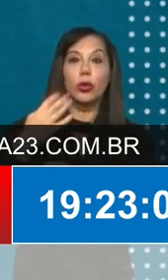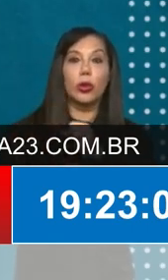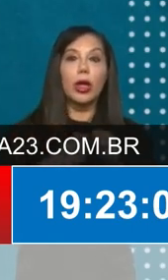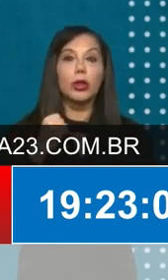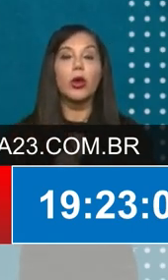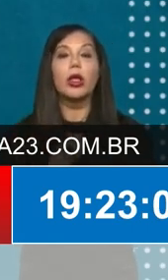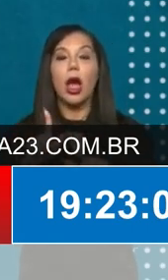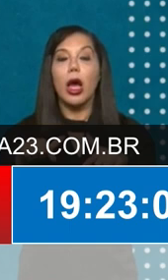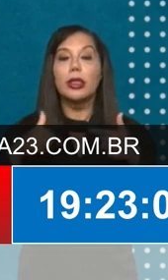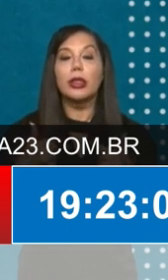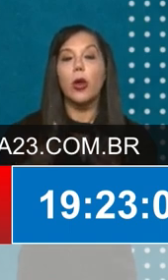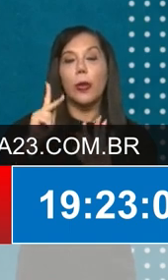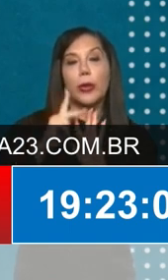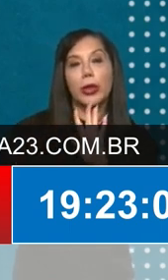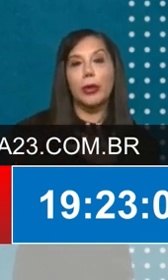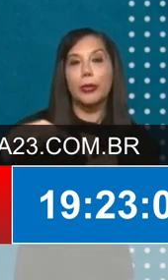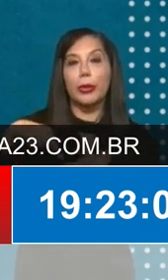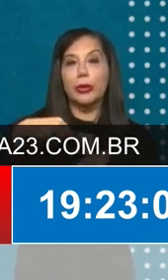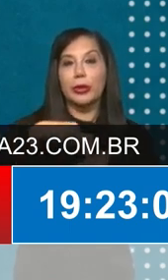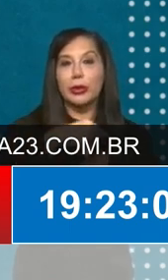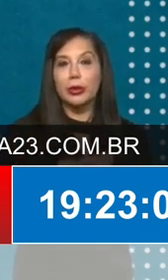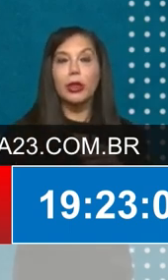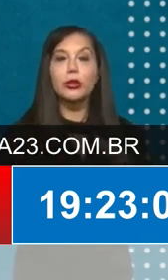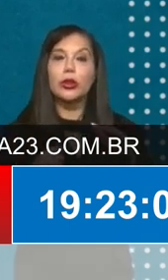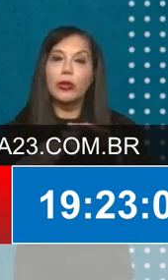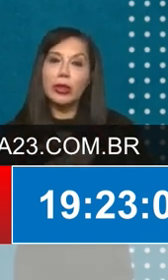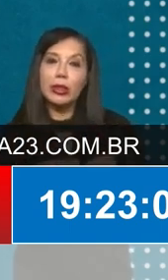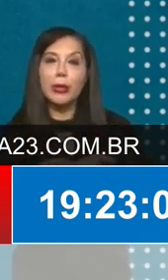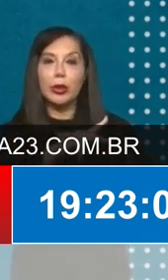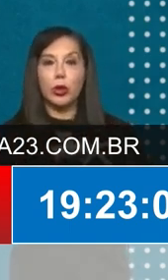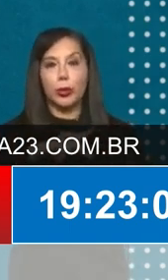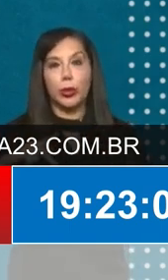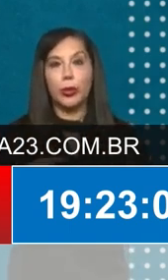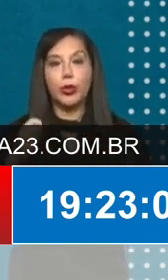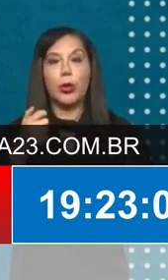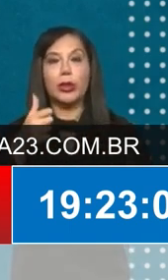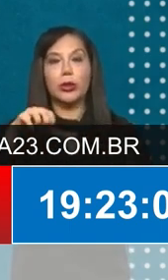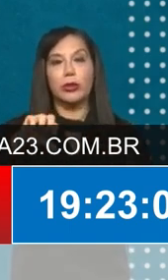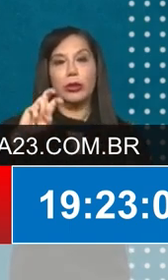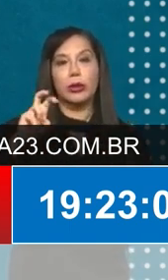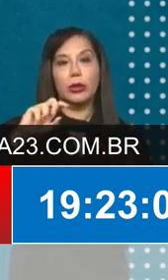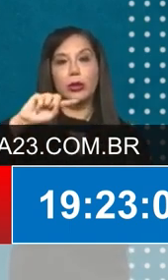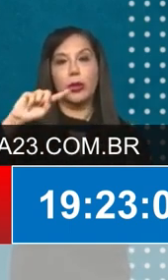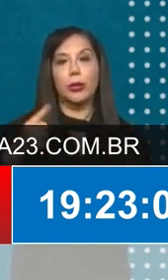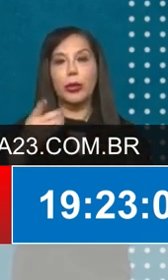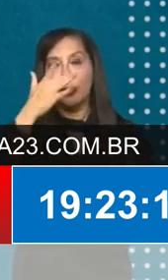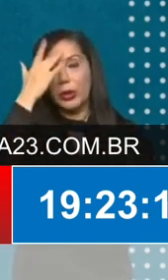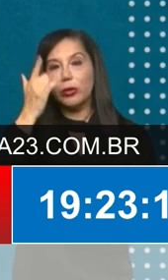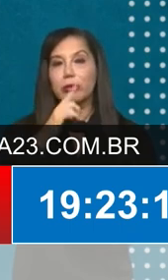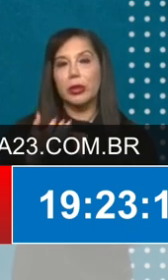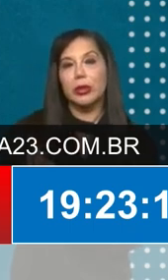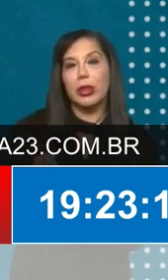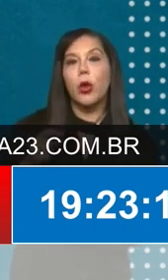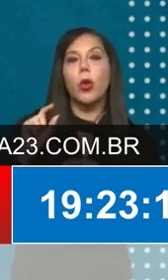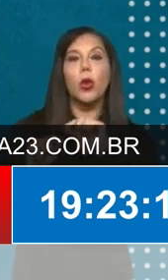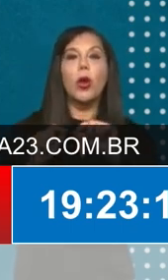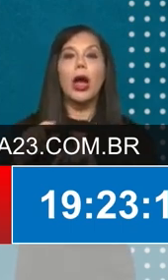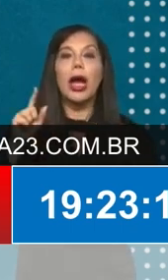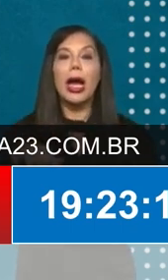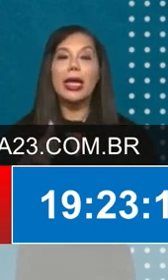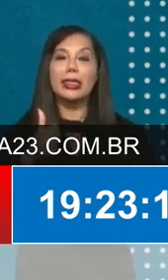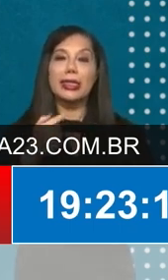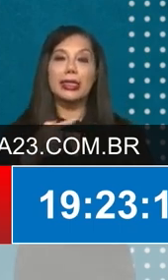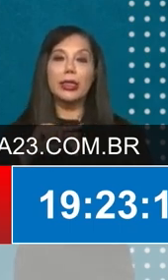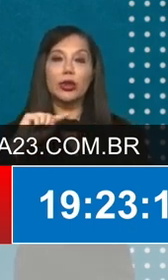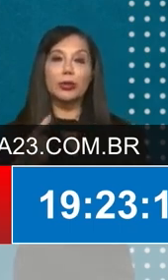que são programas da modalidade que tem financiamento público, tiveram quase 95 mil beneficiários. Entre eles, apenas